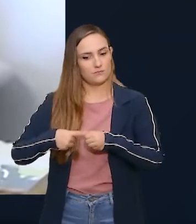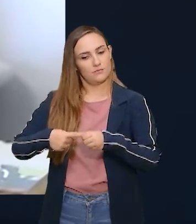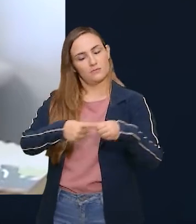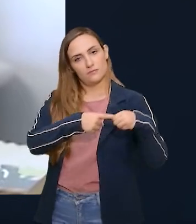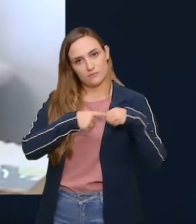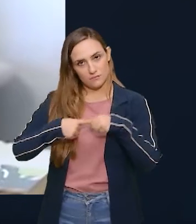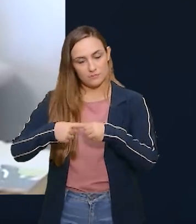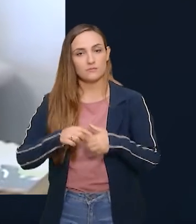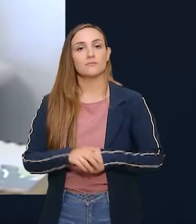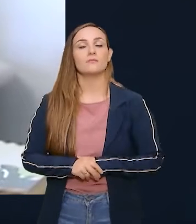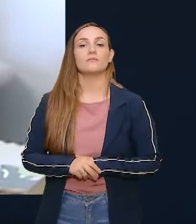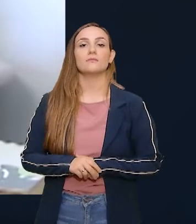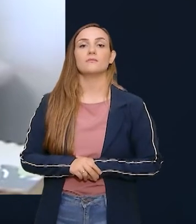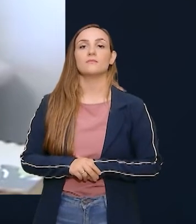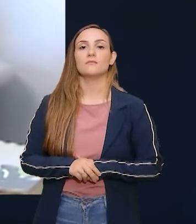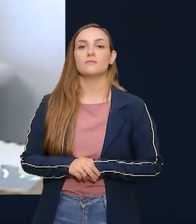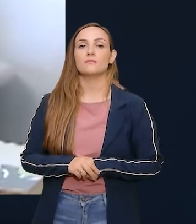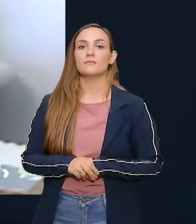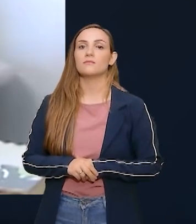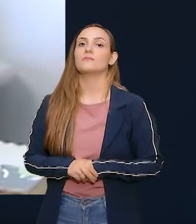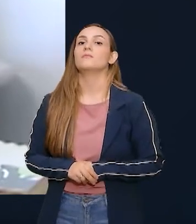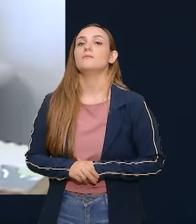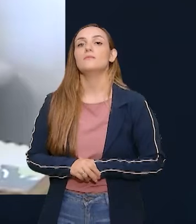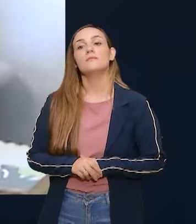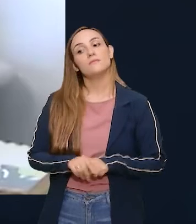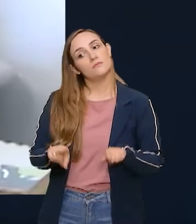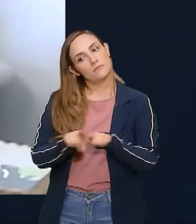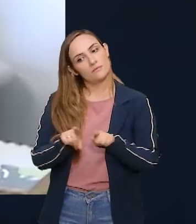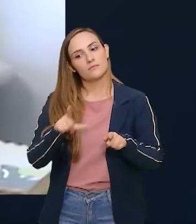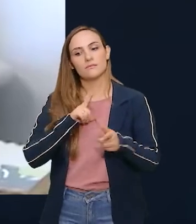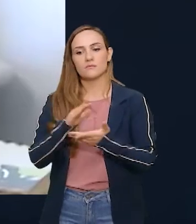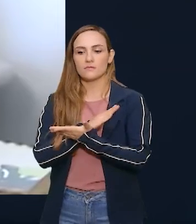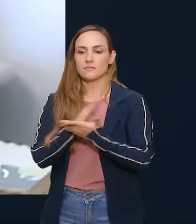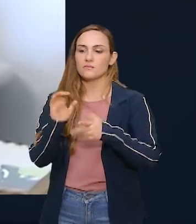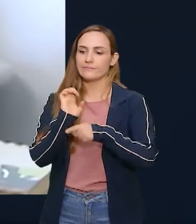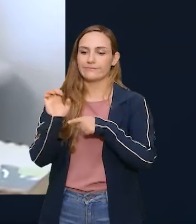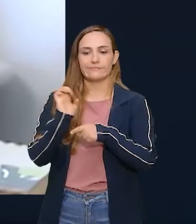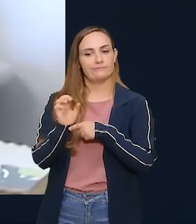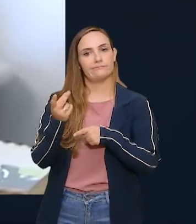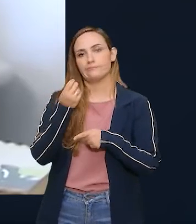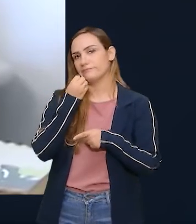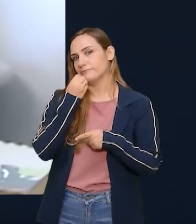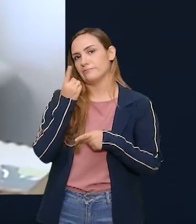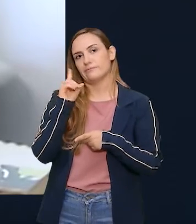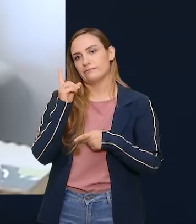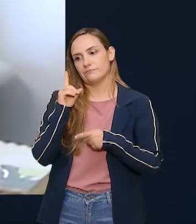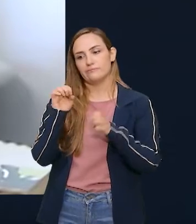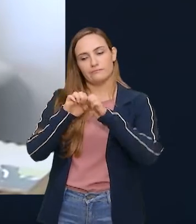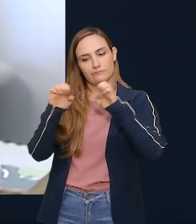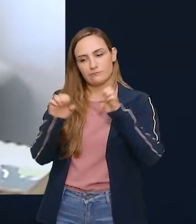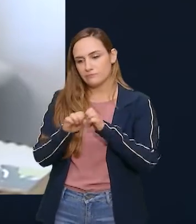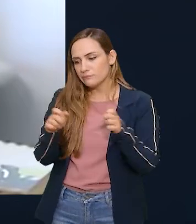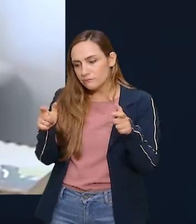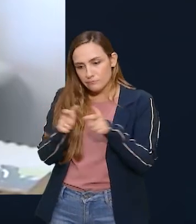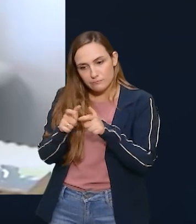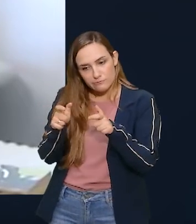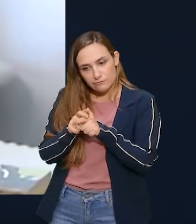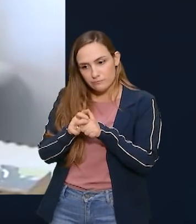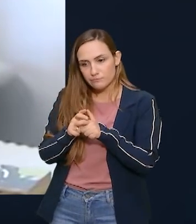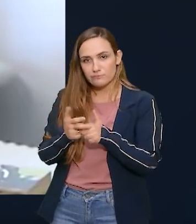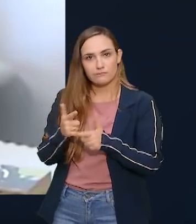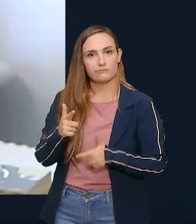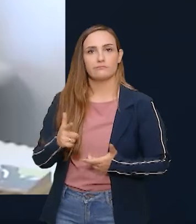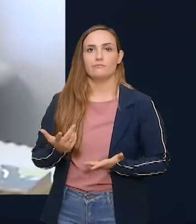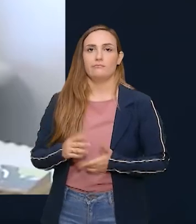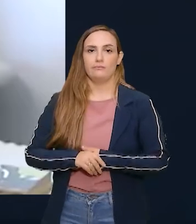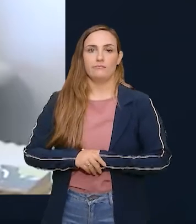instalados nos municípios, nas regionais de ensino, e, entretanto, temos estados que têm uma estrutura